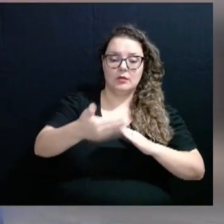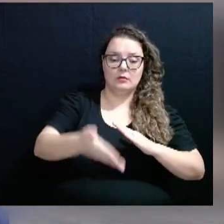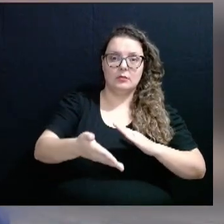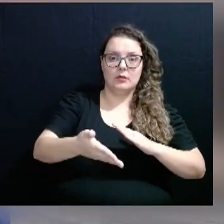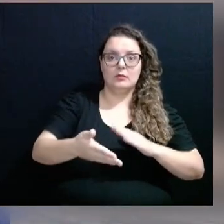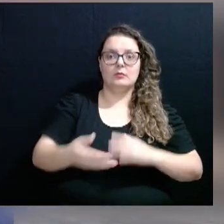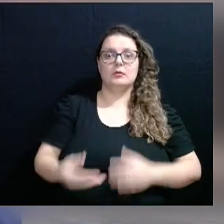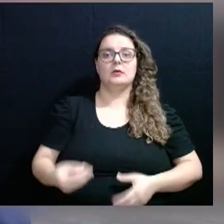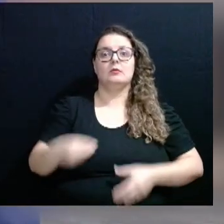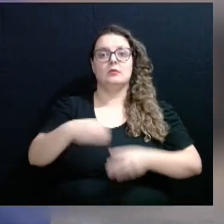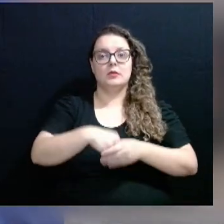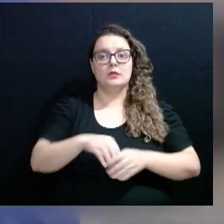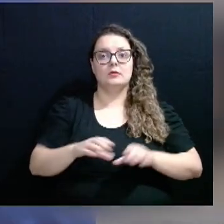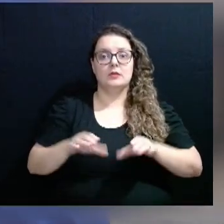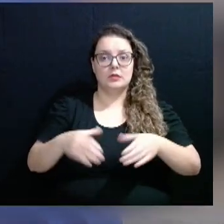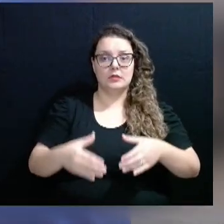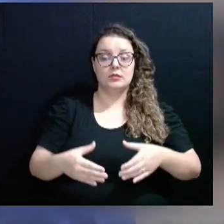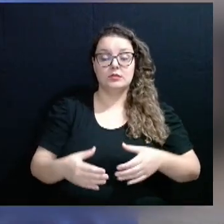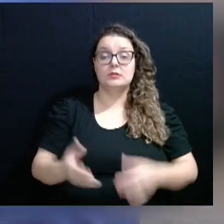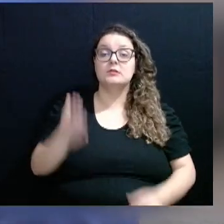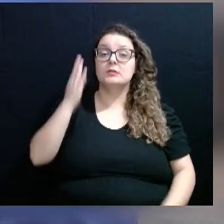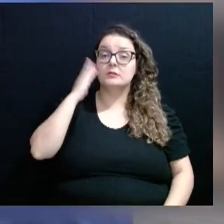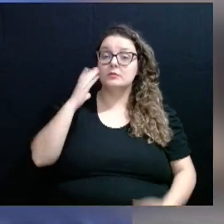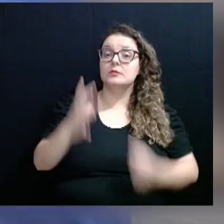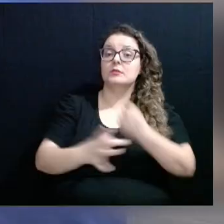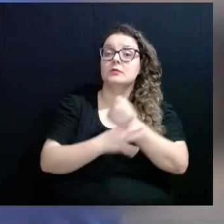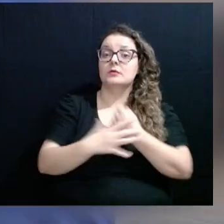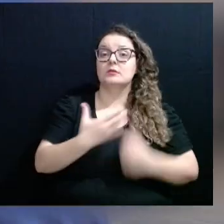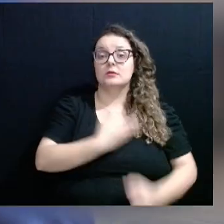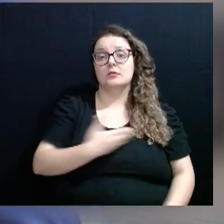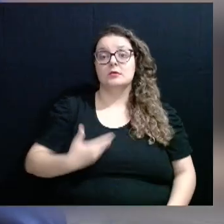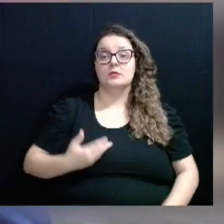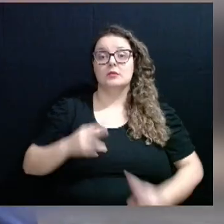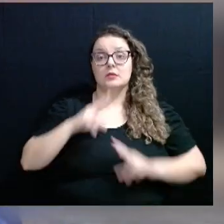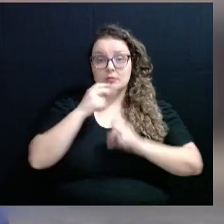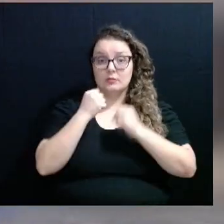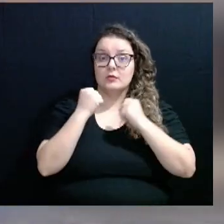nós sabemos que segurança pública se combate com força, sim, mas não só